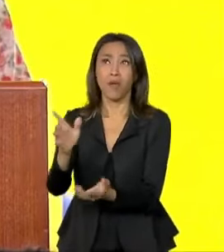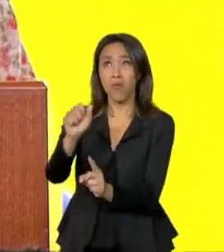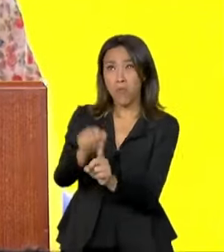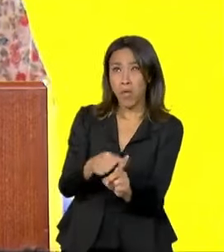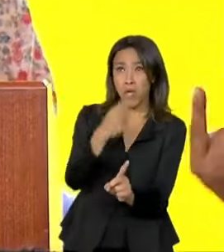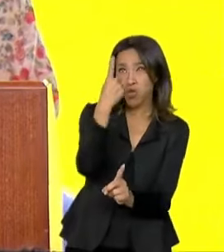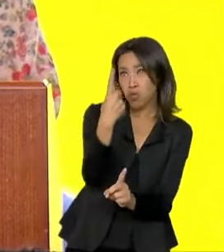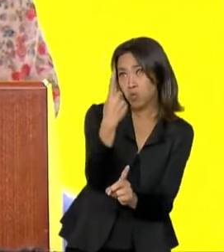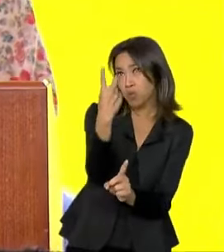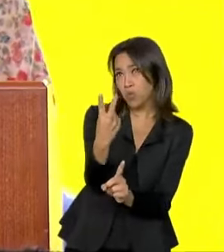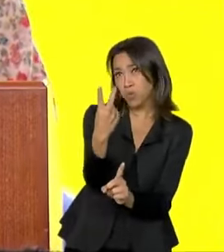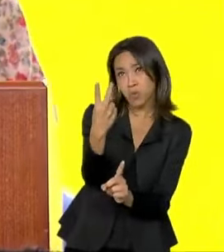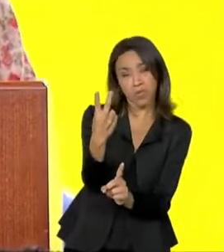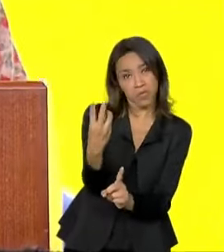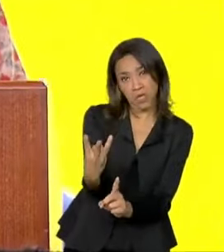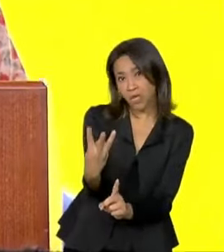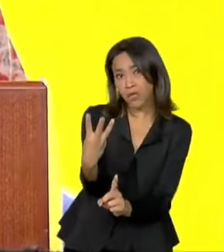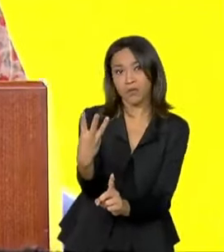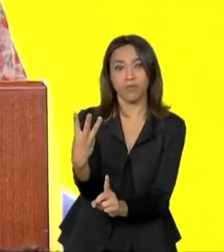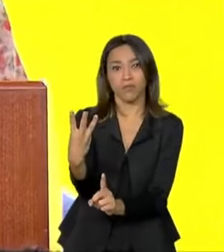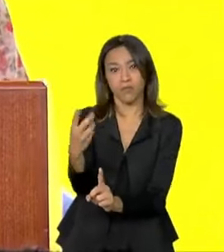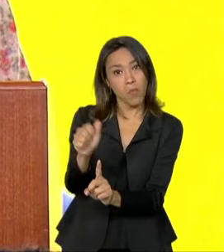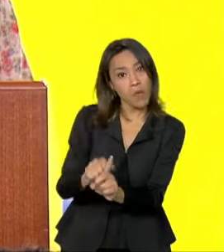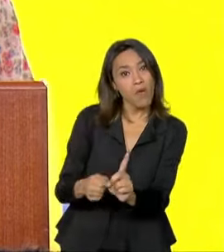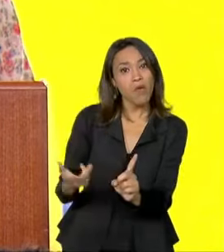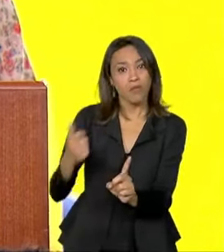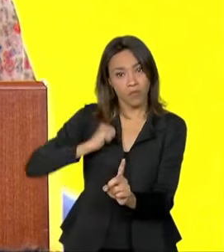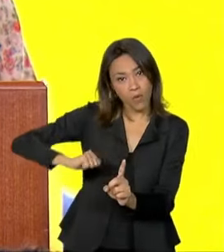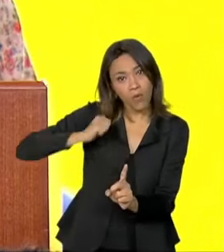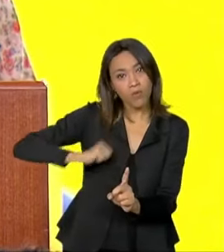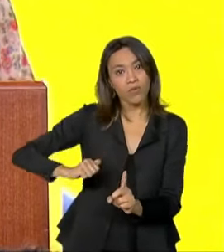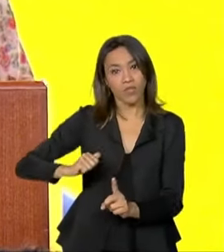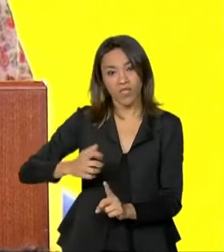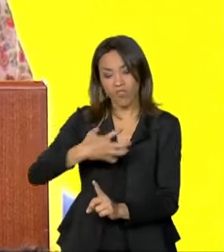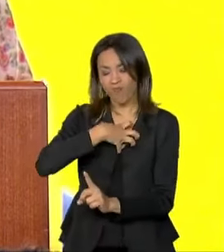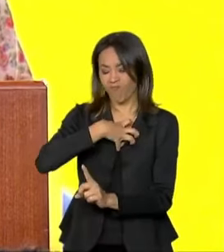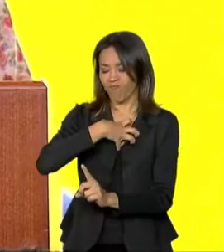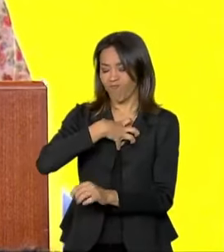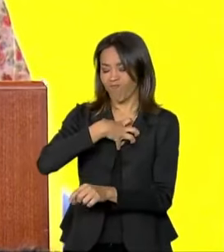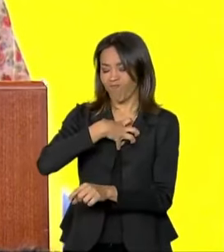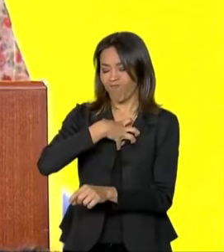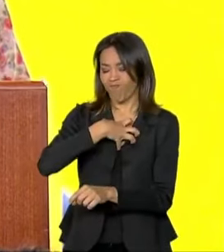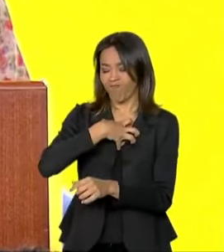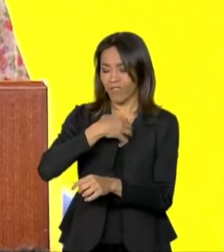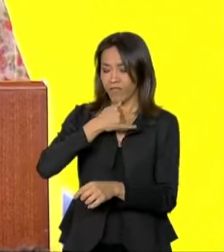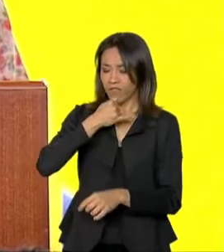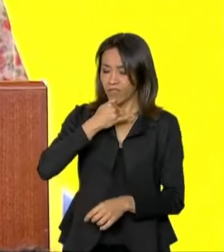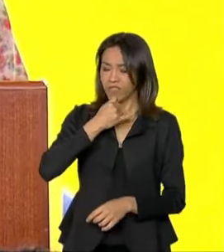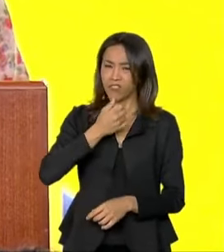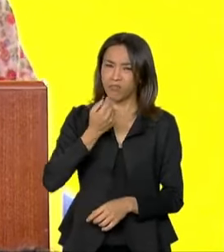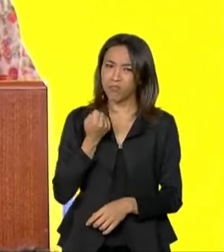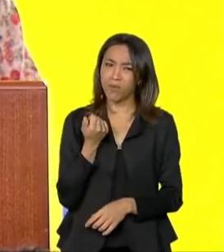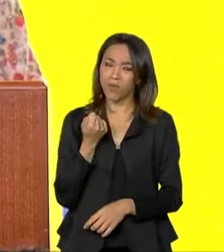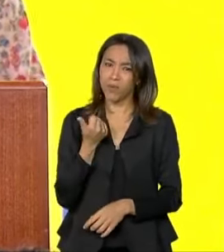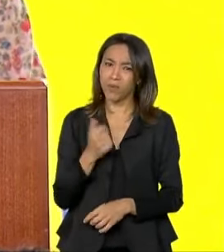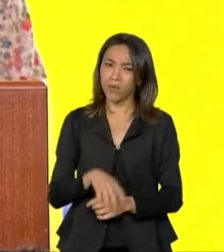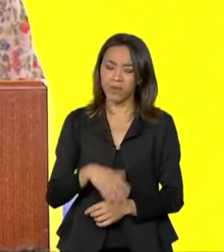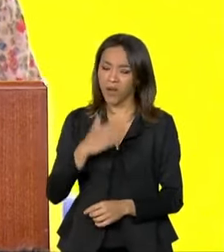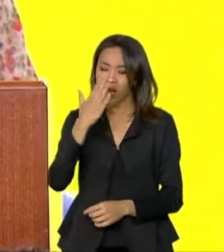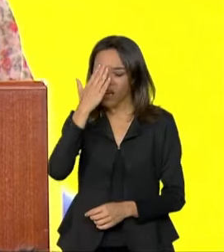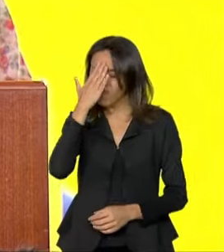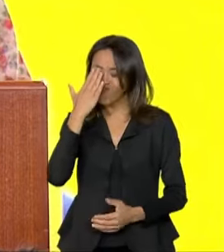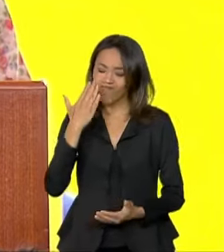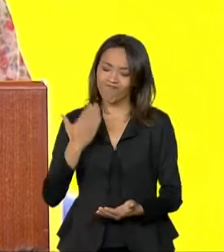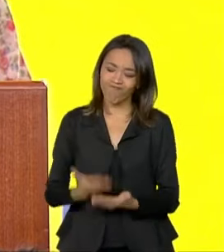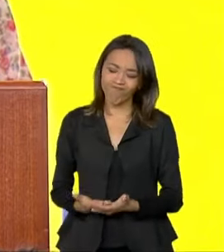fazia uma bolsa, duas, três bolsas. E aquilo nos deixava triste e muitas vezes